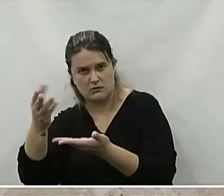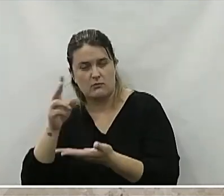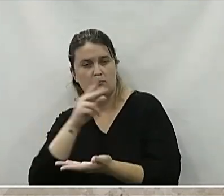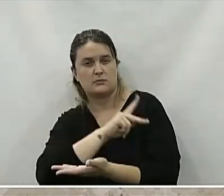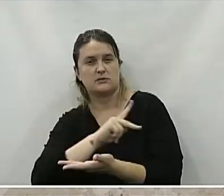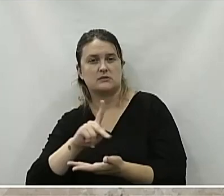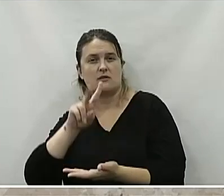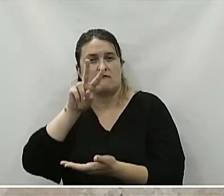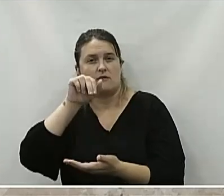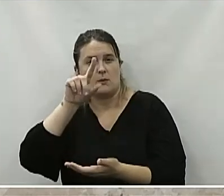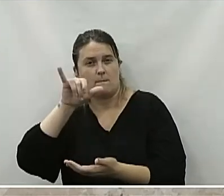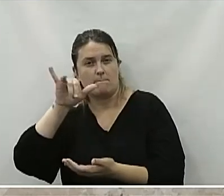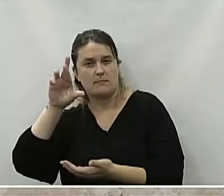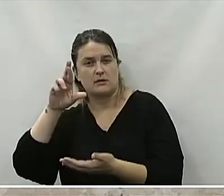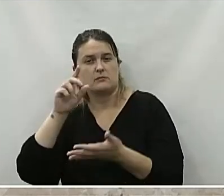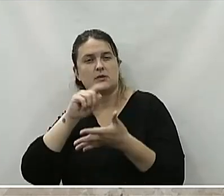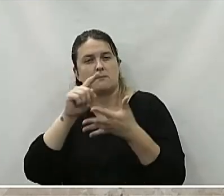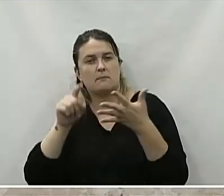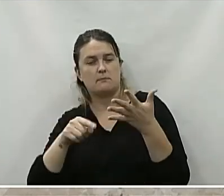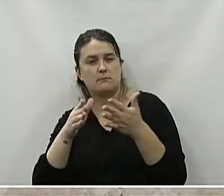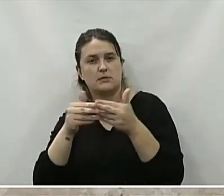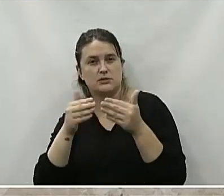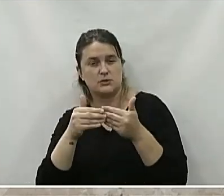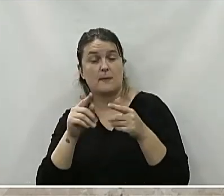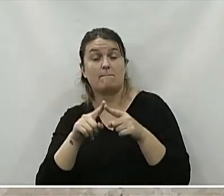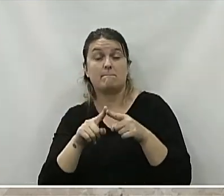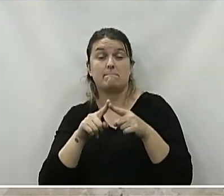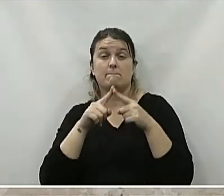Valmir, as solicitações muitas vezes feitas,